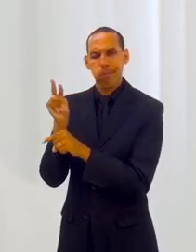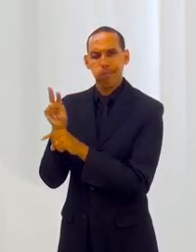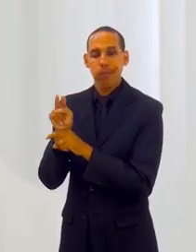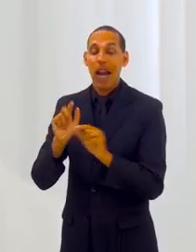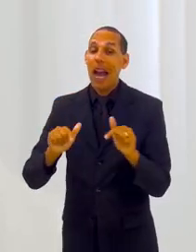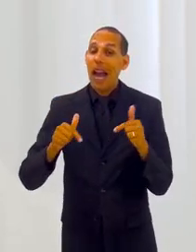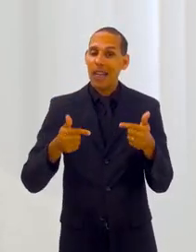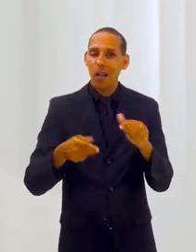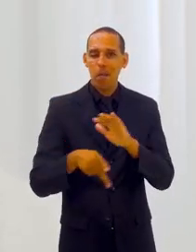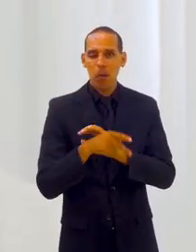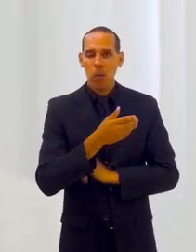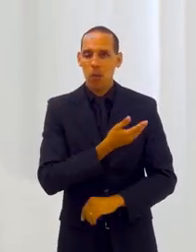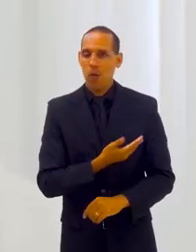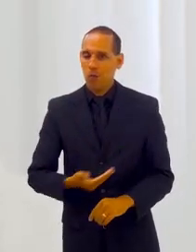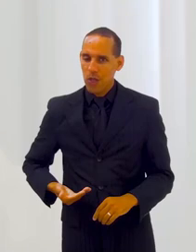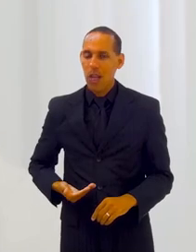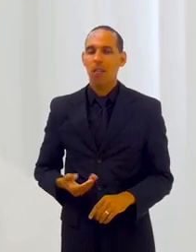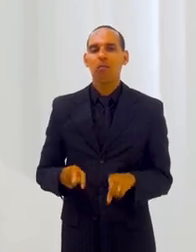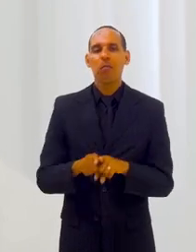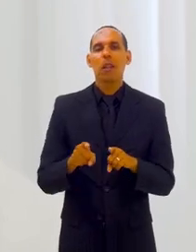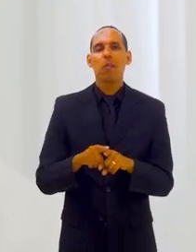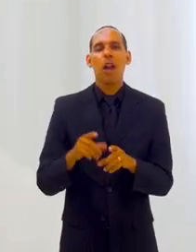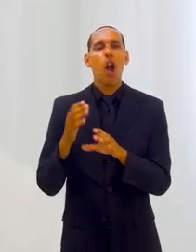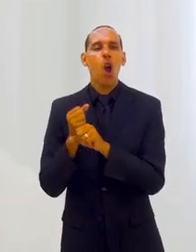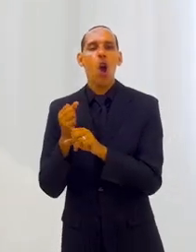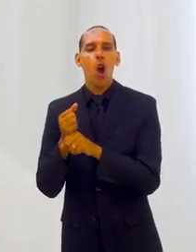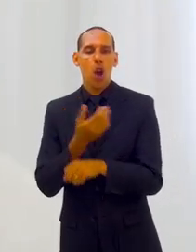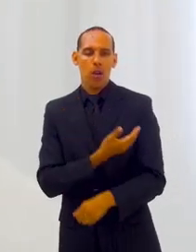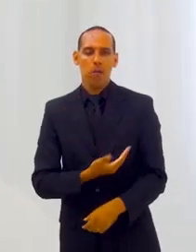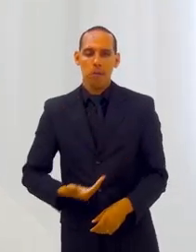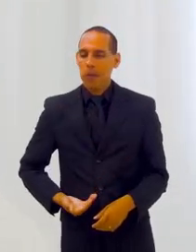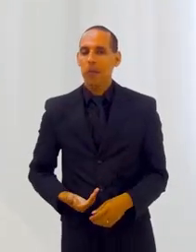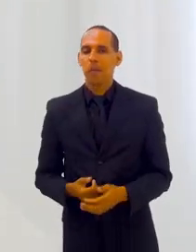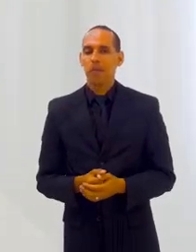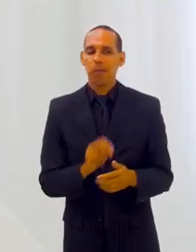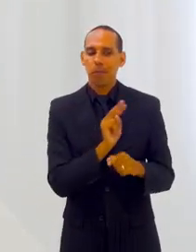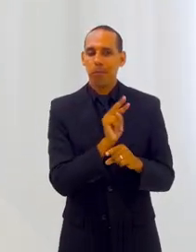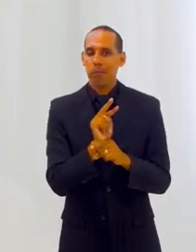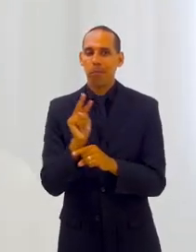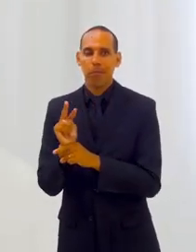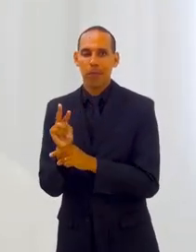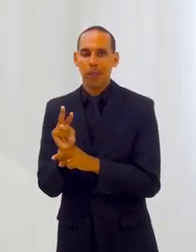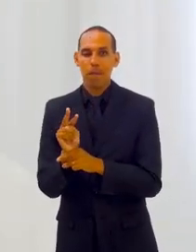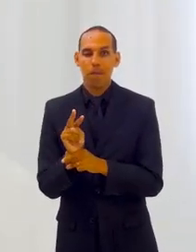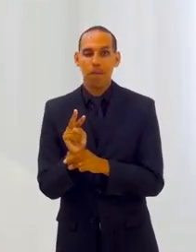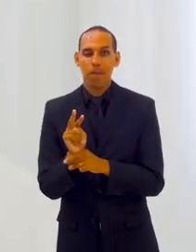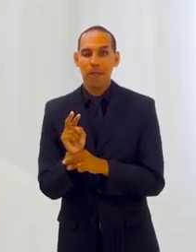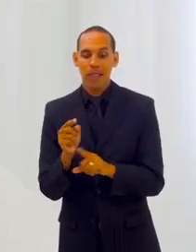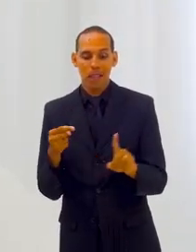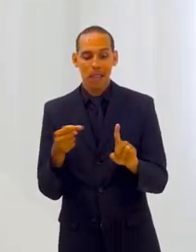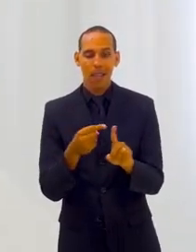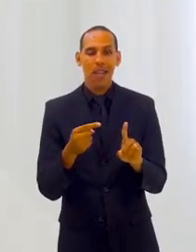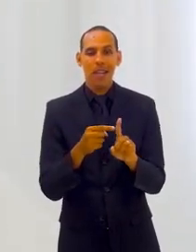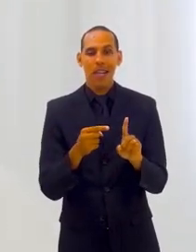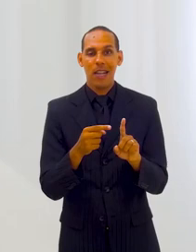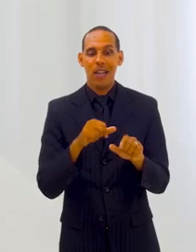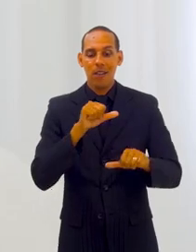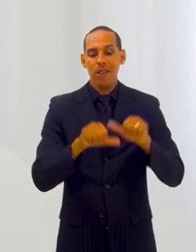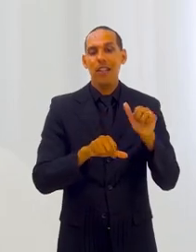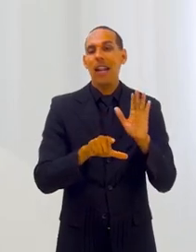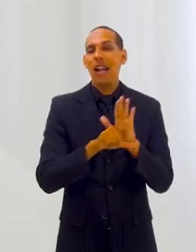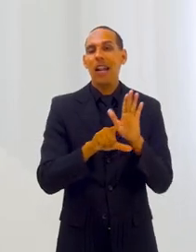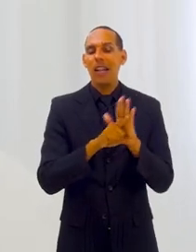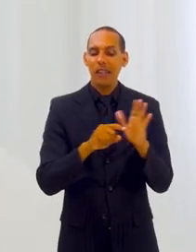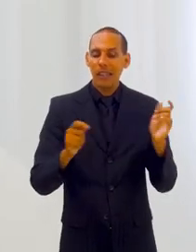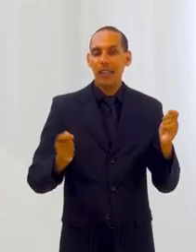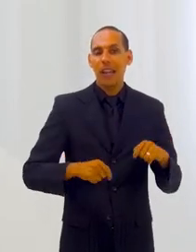governo e as contas públicas, é quem pode transformar em lei os sonhos que